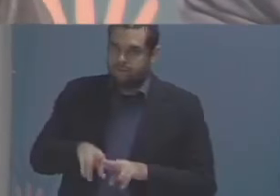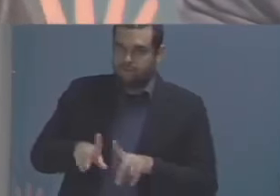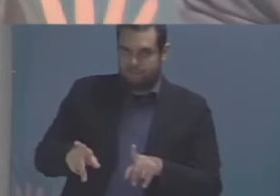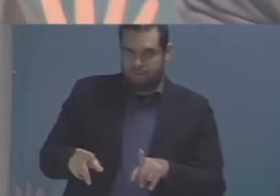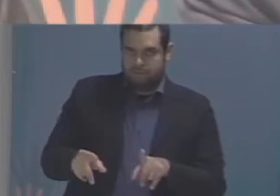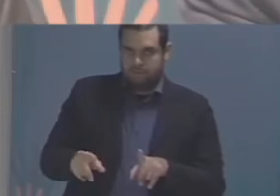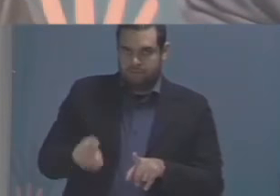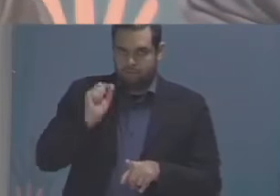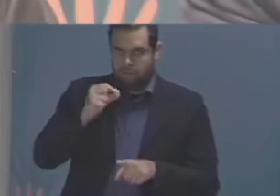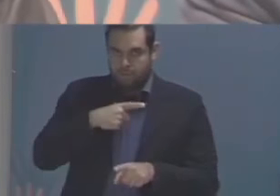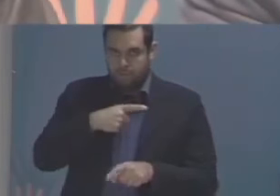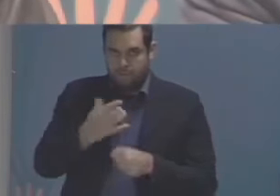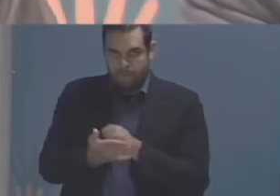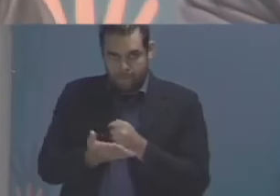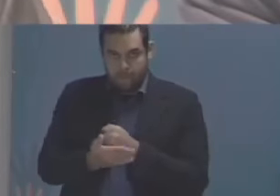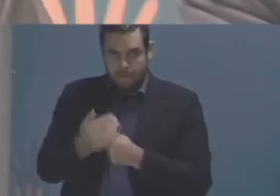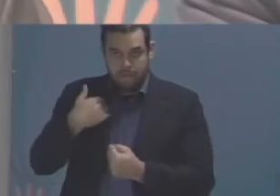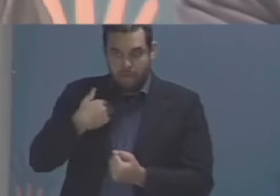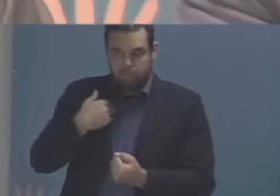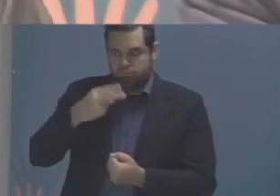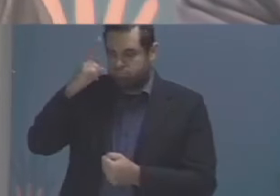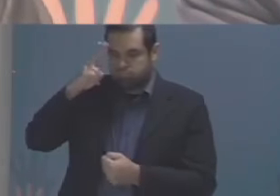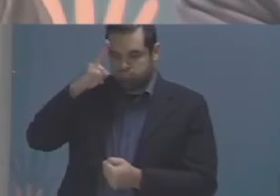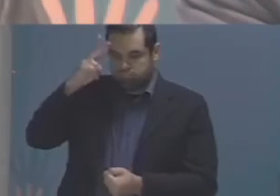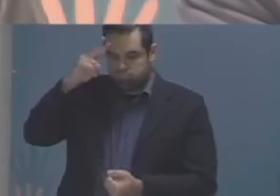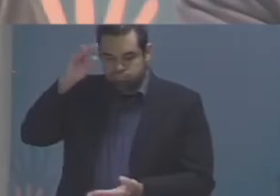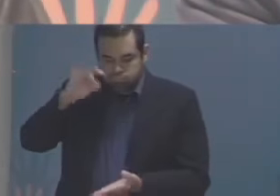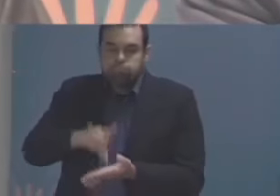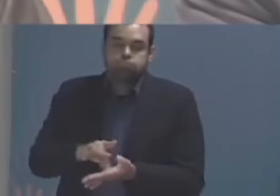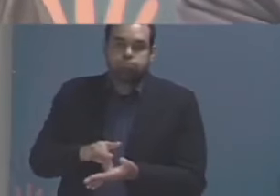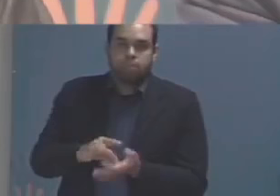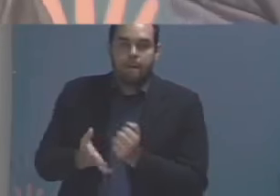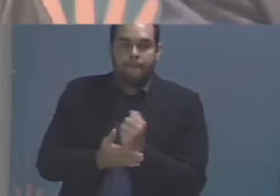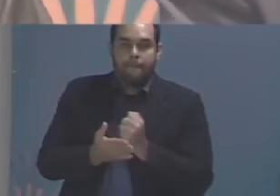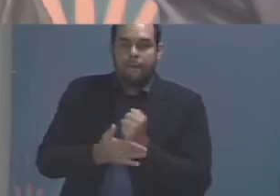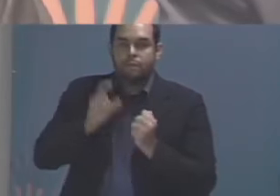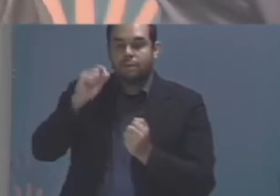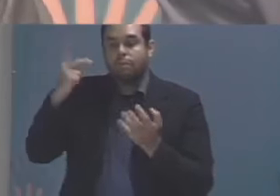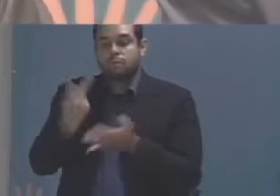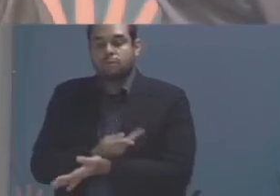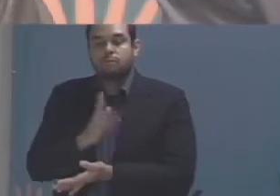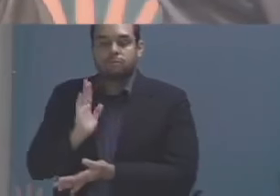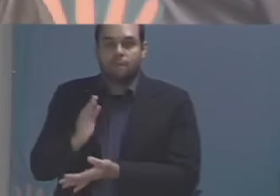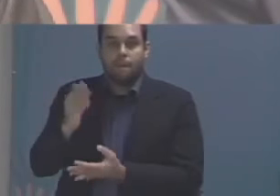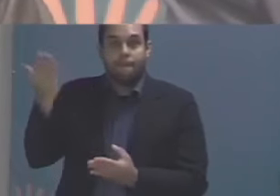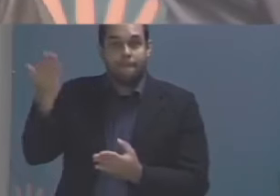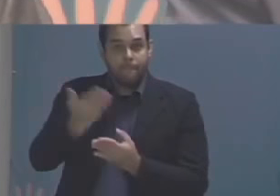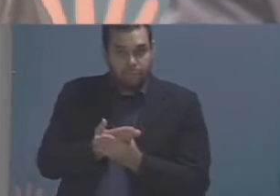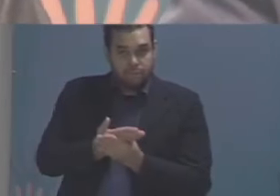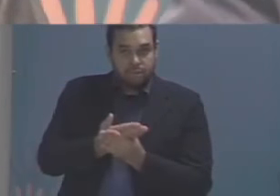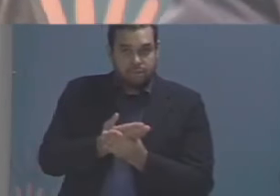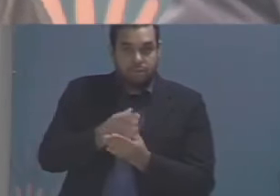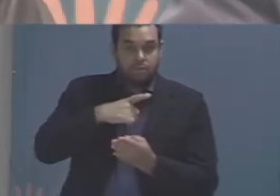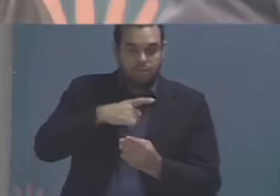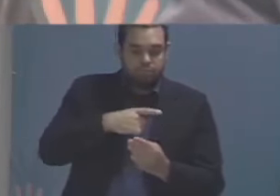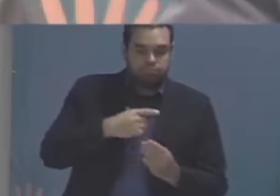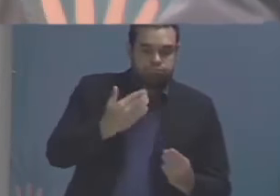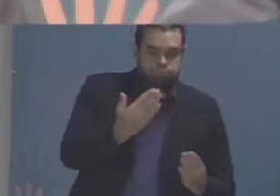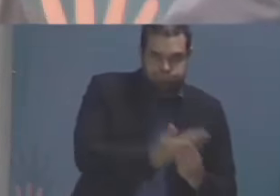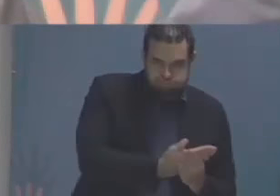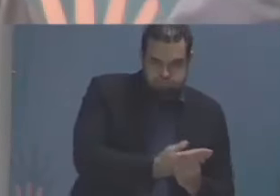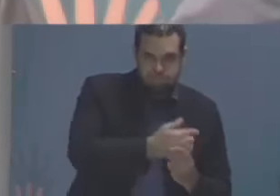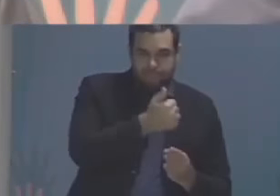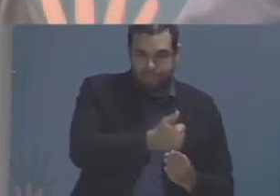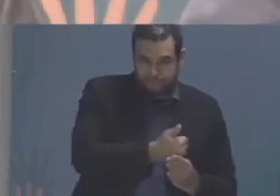com fatos. Eu sou materialista histórico, então eu me baseio em fatos. Quero dizer para você que os processos eles vão a instâncias, segunda